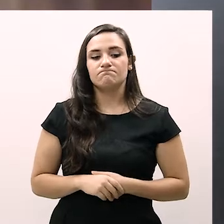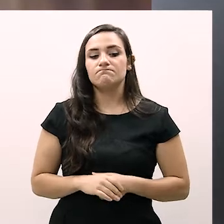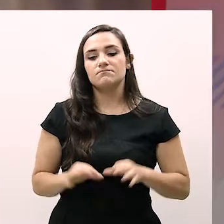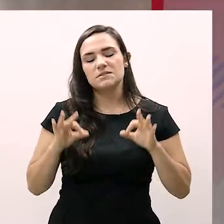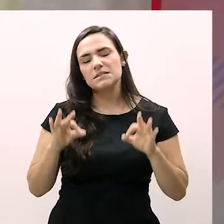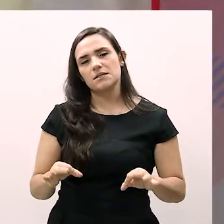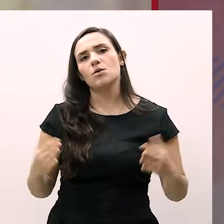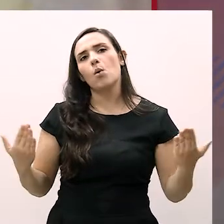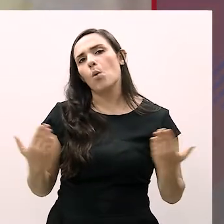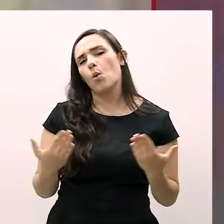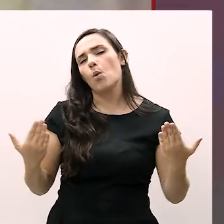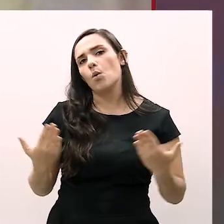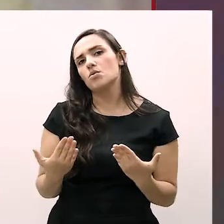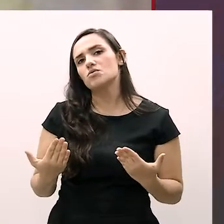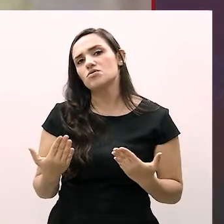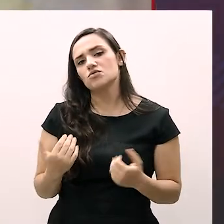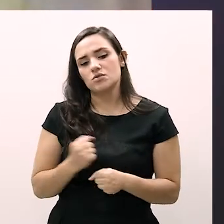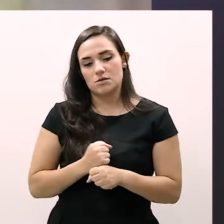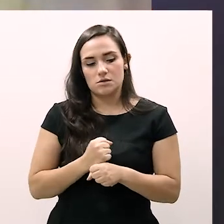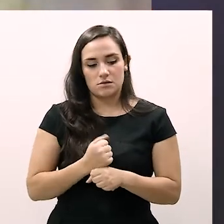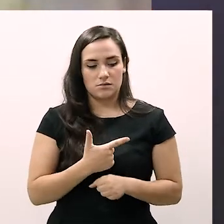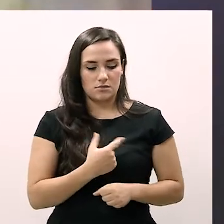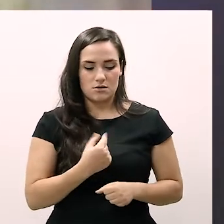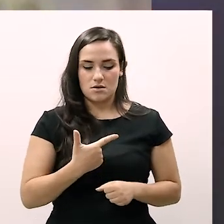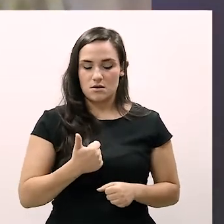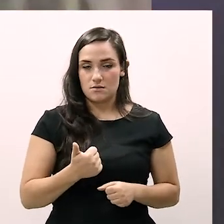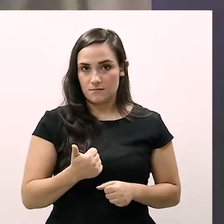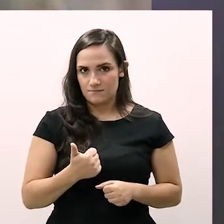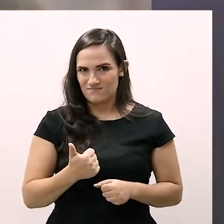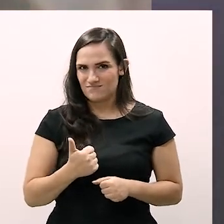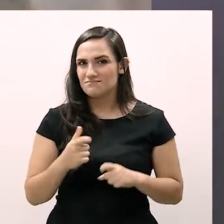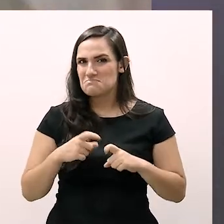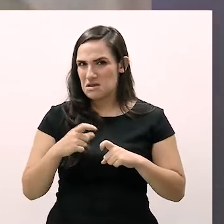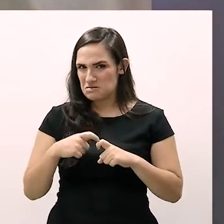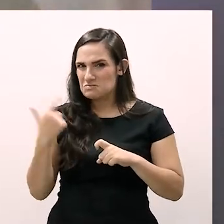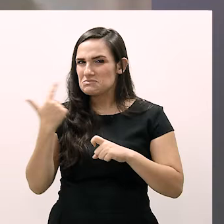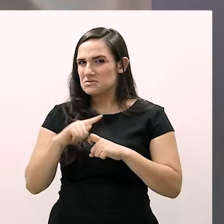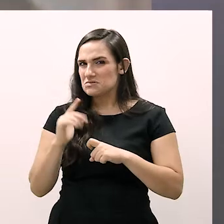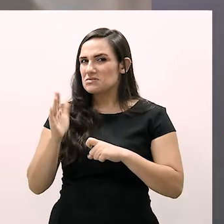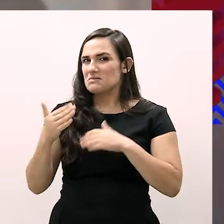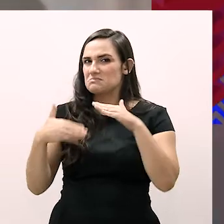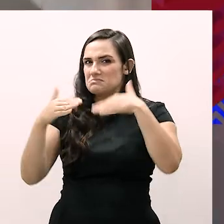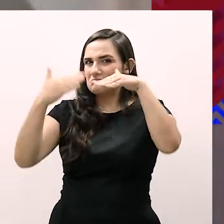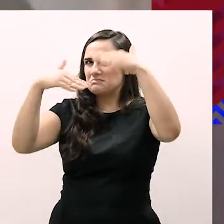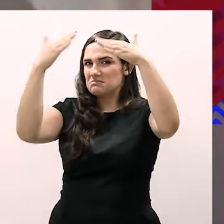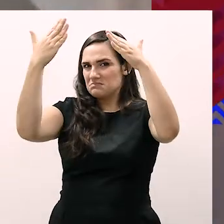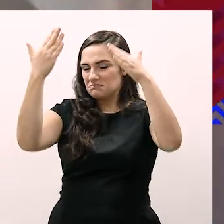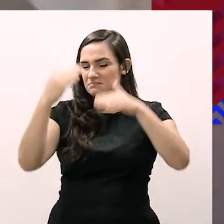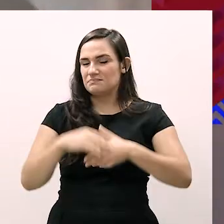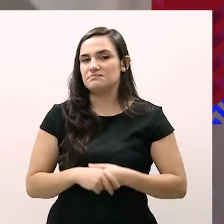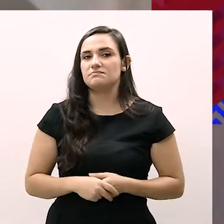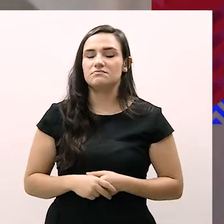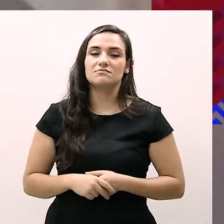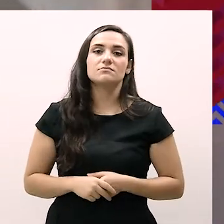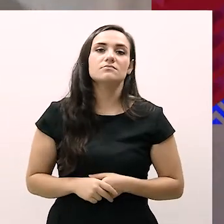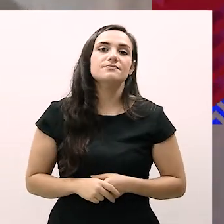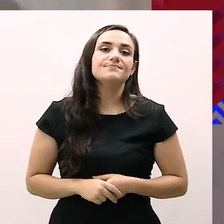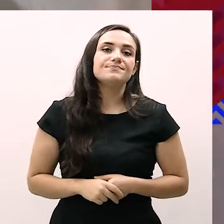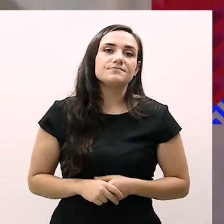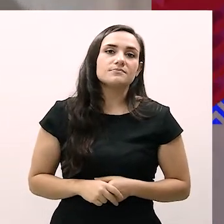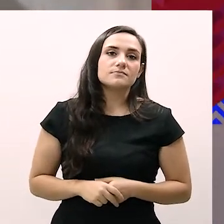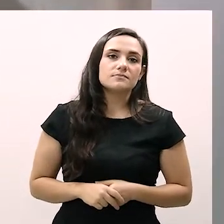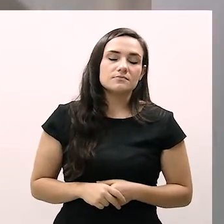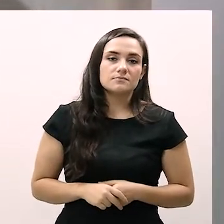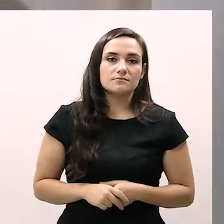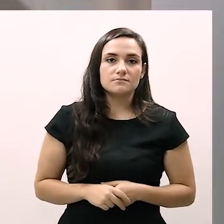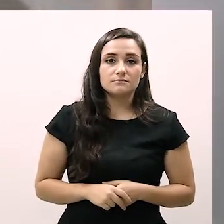Certo, e hoje em dia, a gente está em 2021, acredito que a medicina tem evoluído muito até os dias